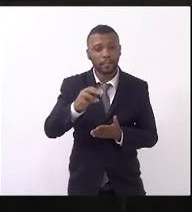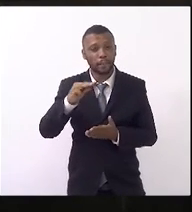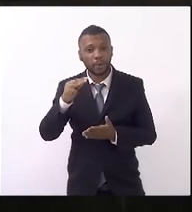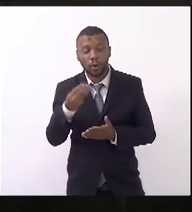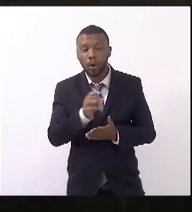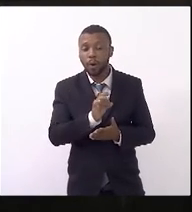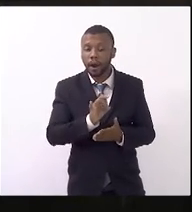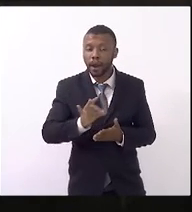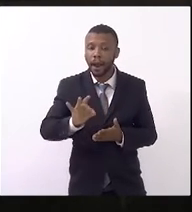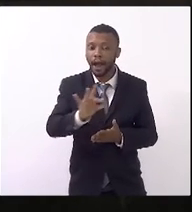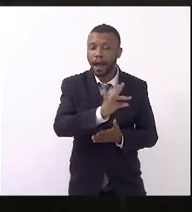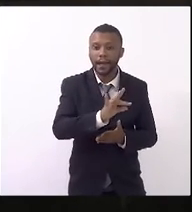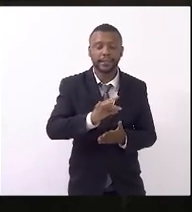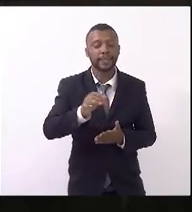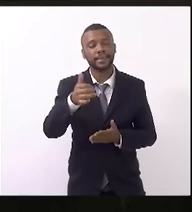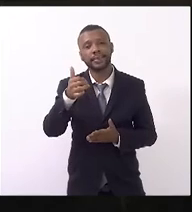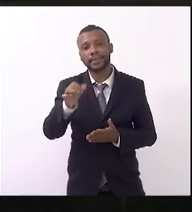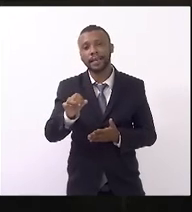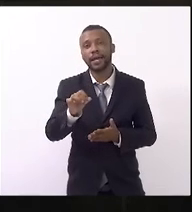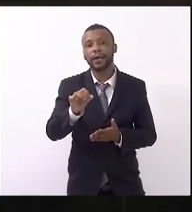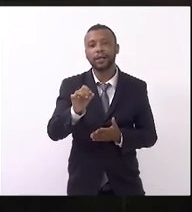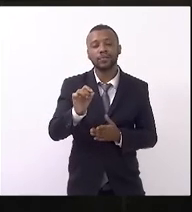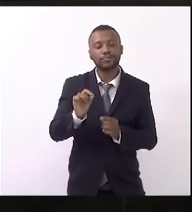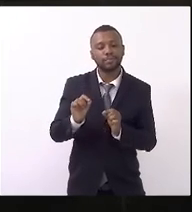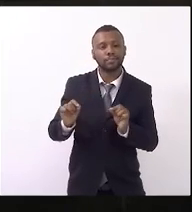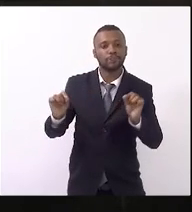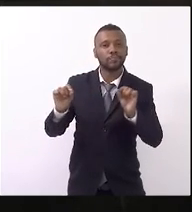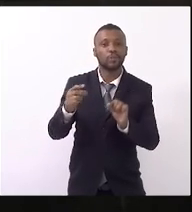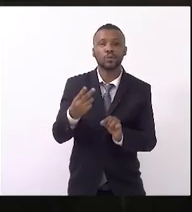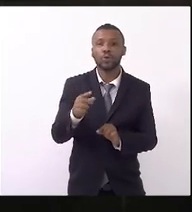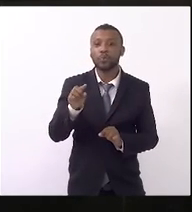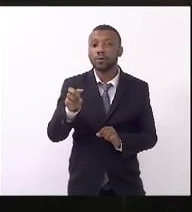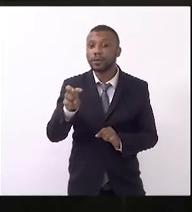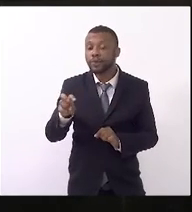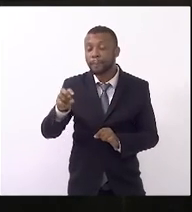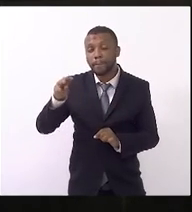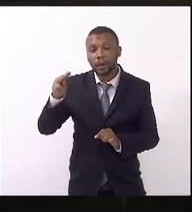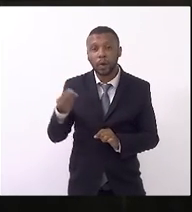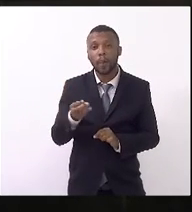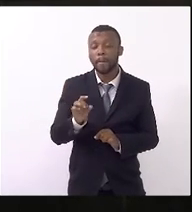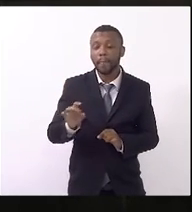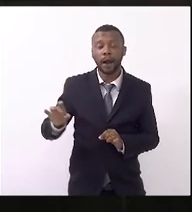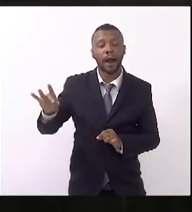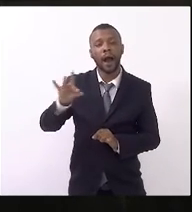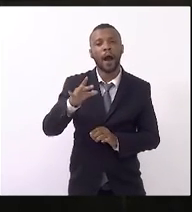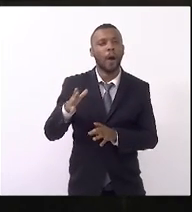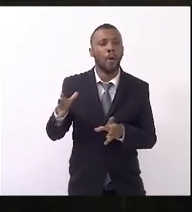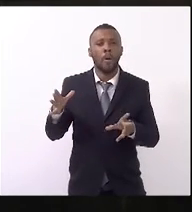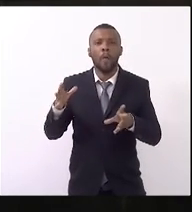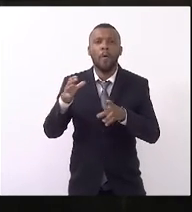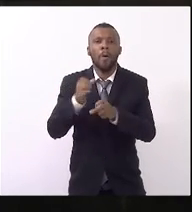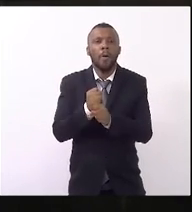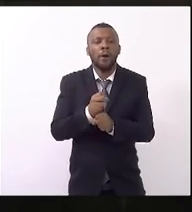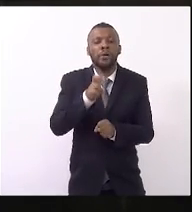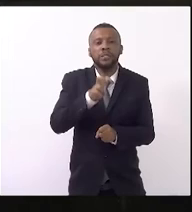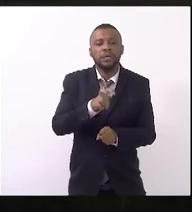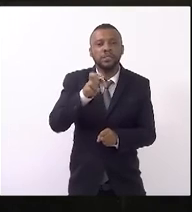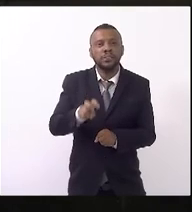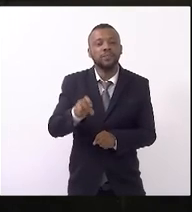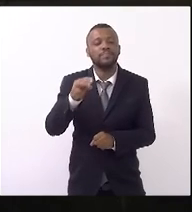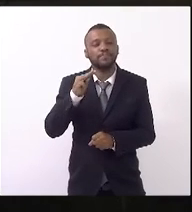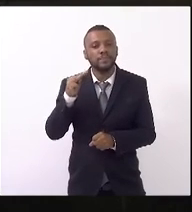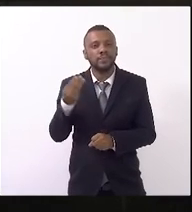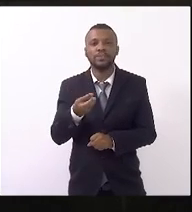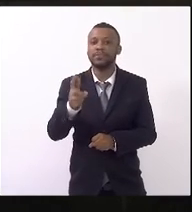um, e para 10 outros municípios, na ordem de 2,5 milhões para cada um, somam ao todo 55 milhões de